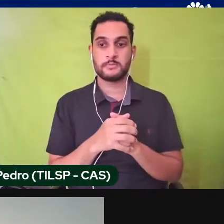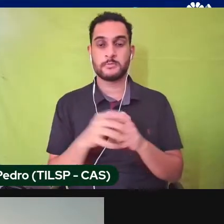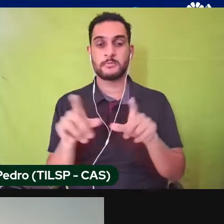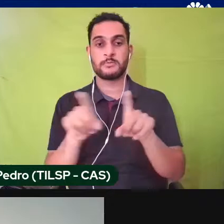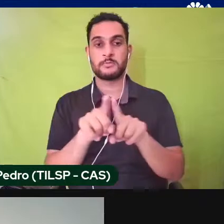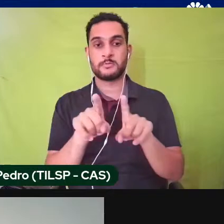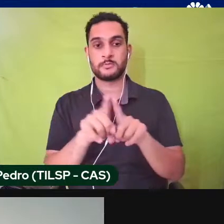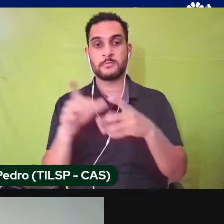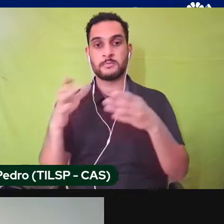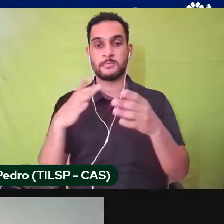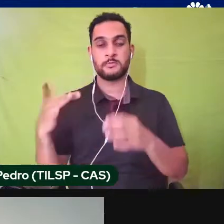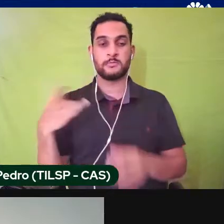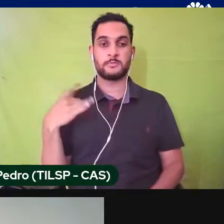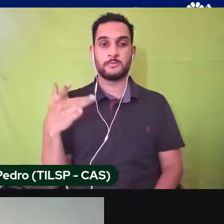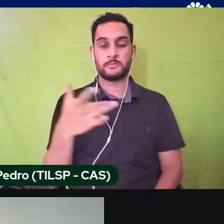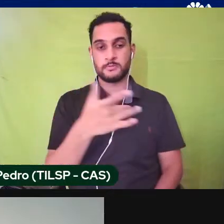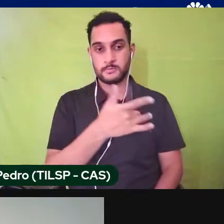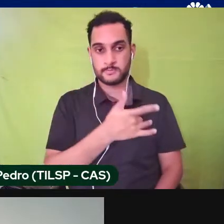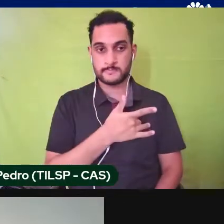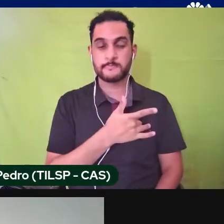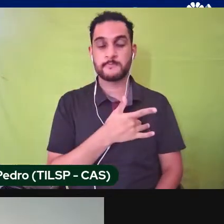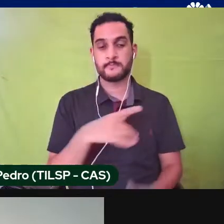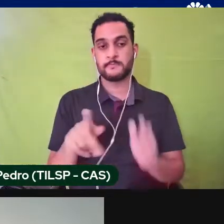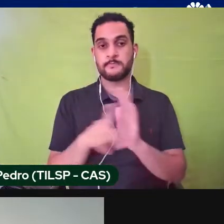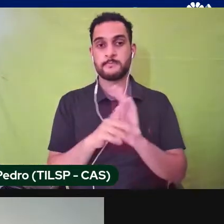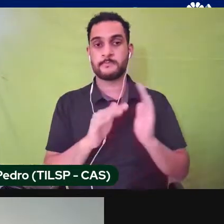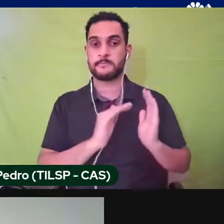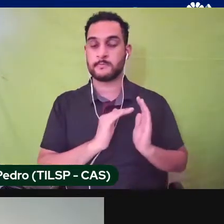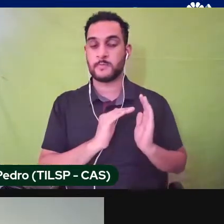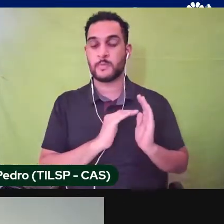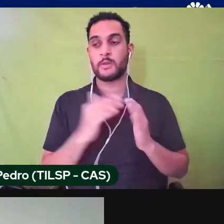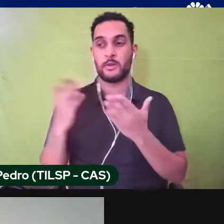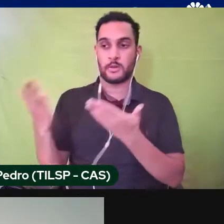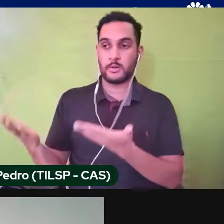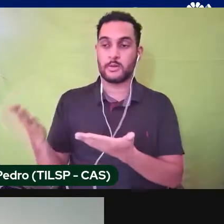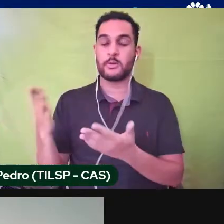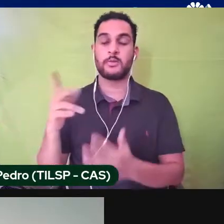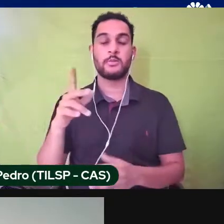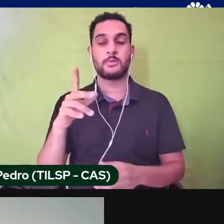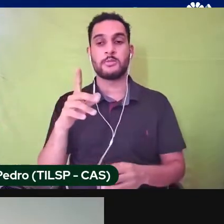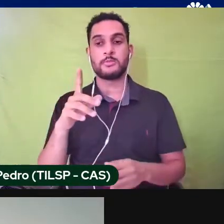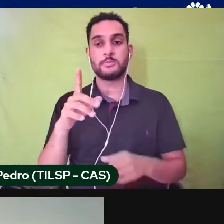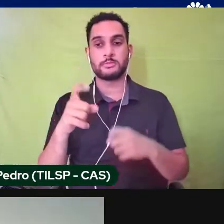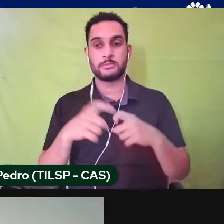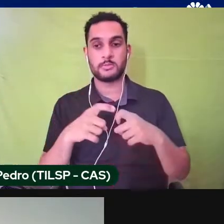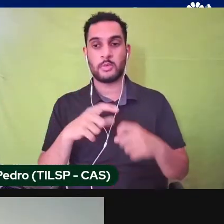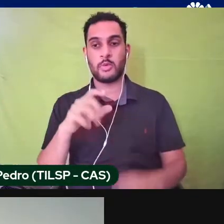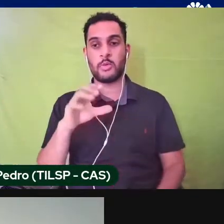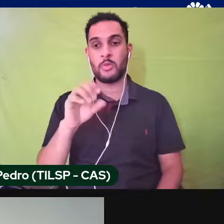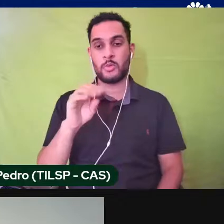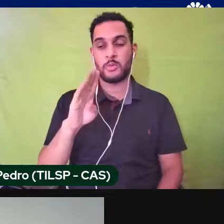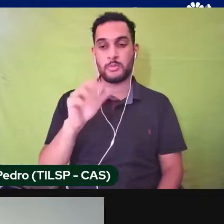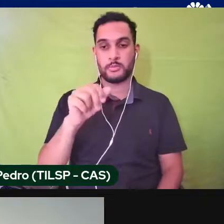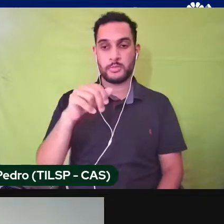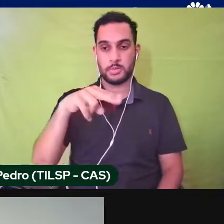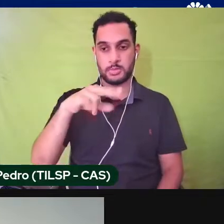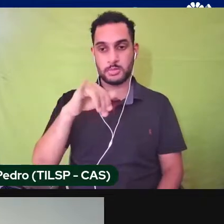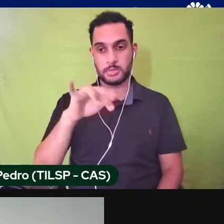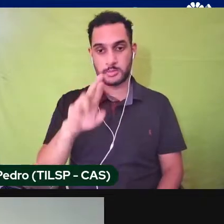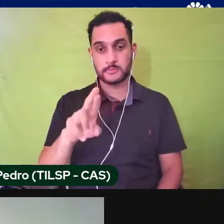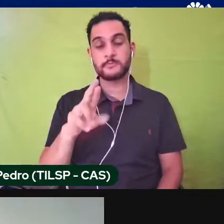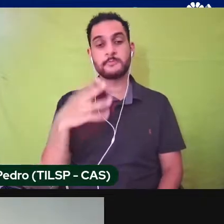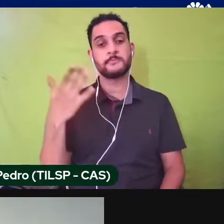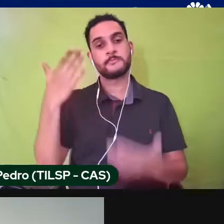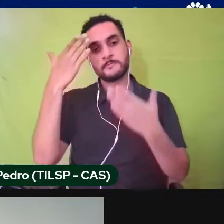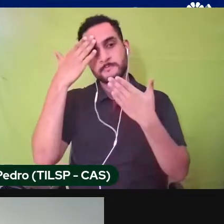coordenador de saúde da Federação Nacional das APAES. Um abraço, doutor Albani. Obrigada, Adriana, pela recepção,